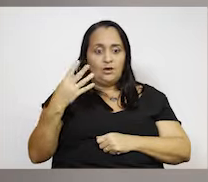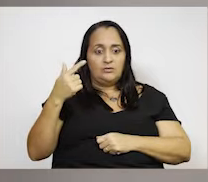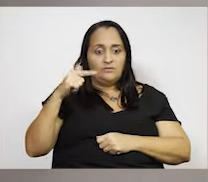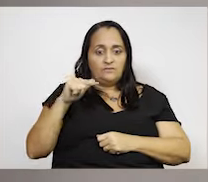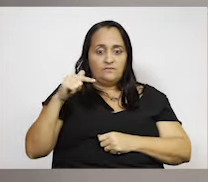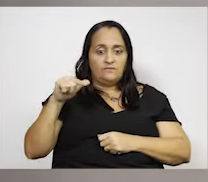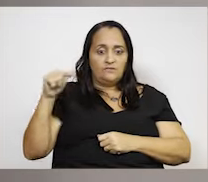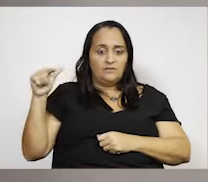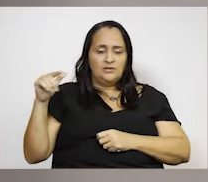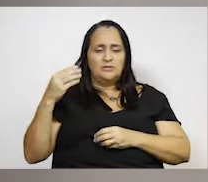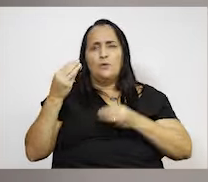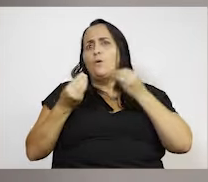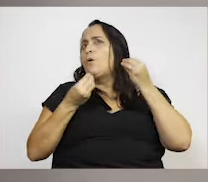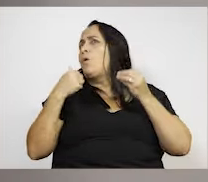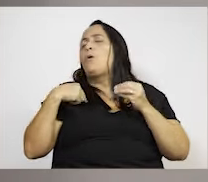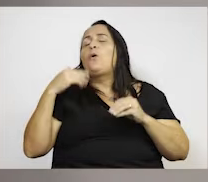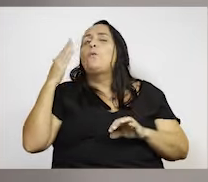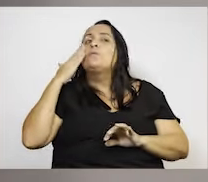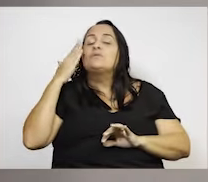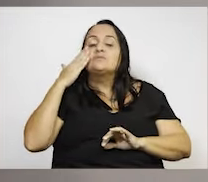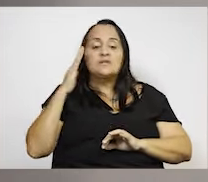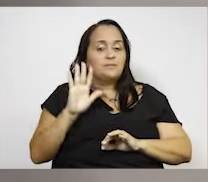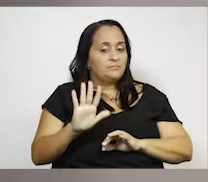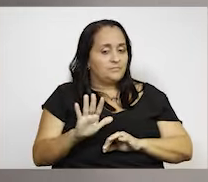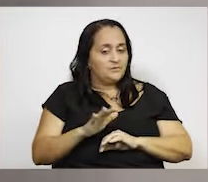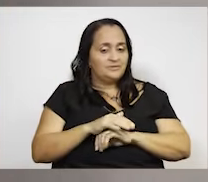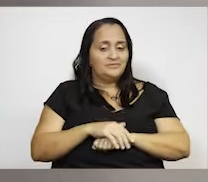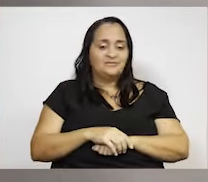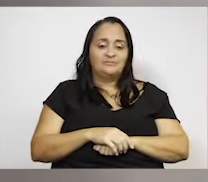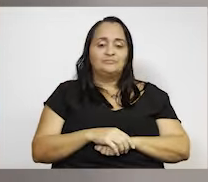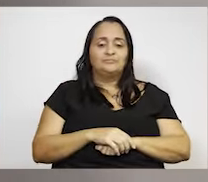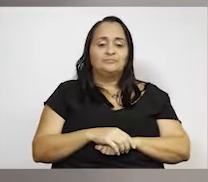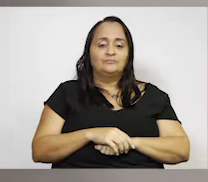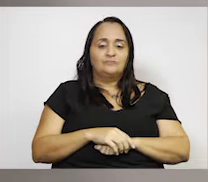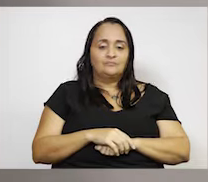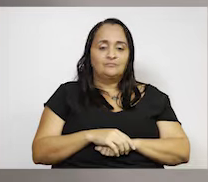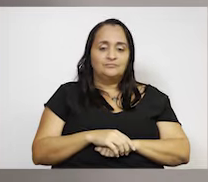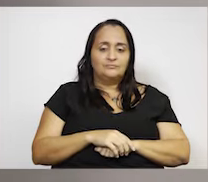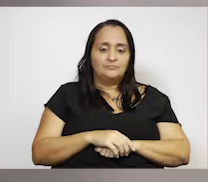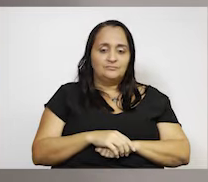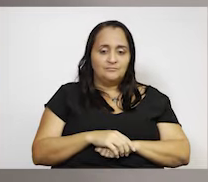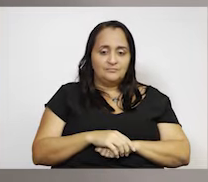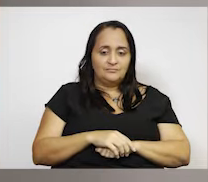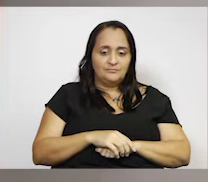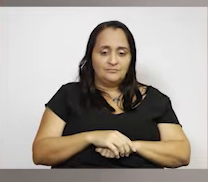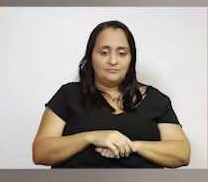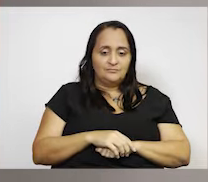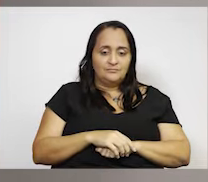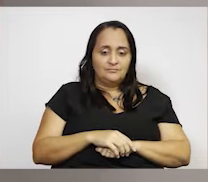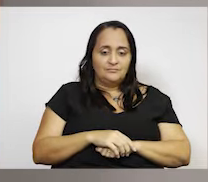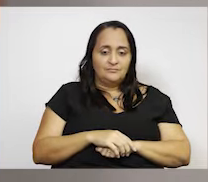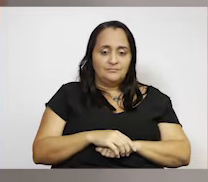56.234 vezes. E olha só, como é que eu sei isso? Vamos lá.